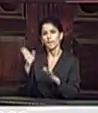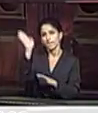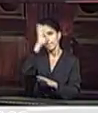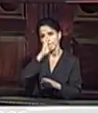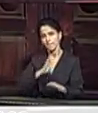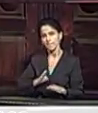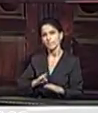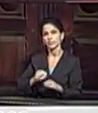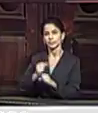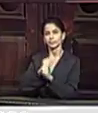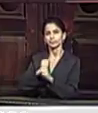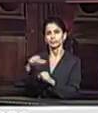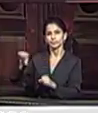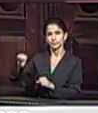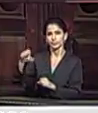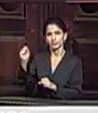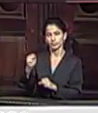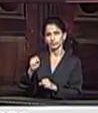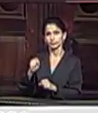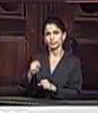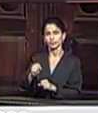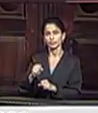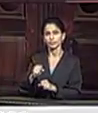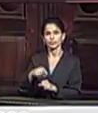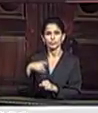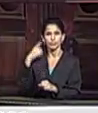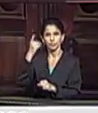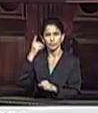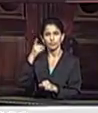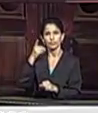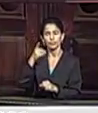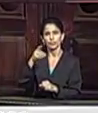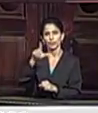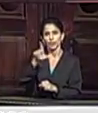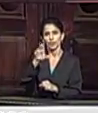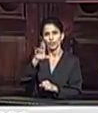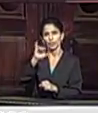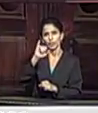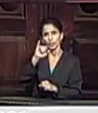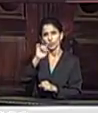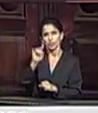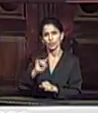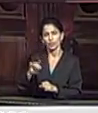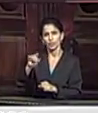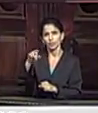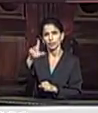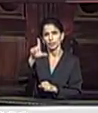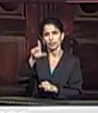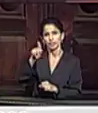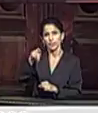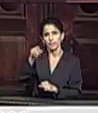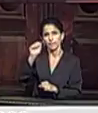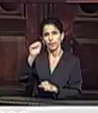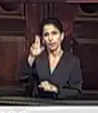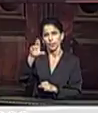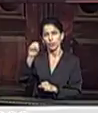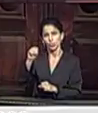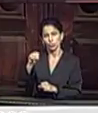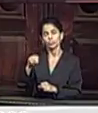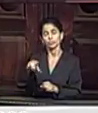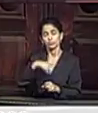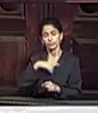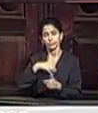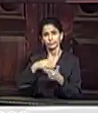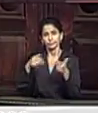Em 98... Diz o deputado Luiz Paulo que eu talvez tenha ficado preso em 98, mas 98 foi um ano importante. O setor